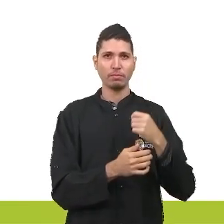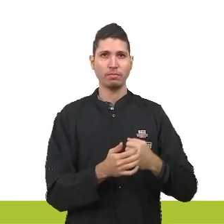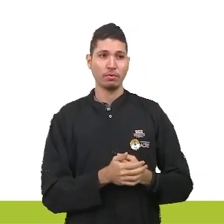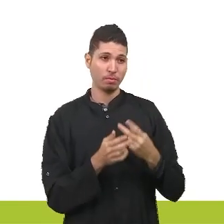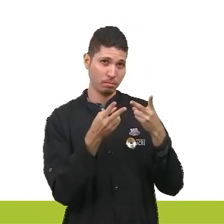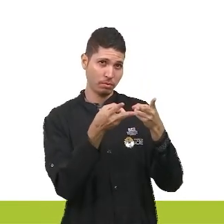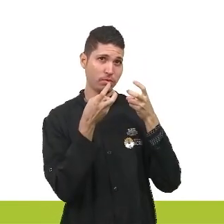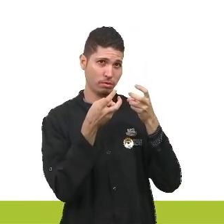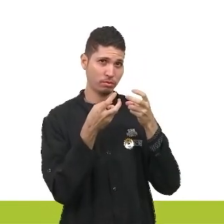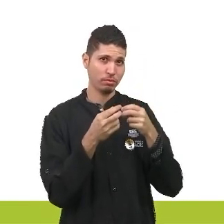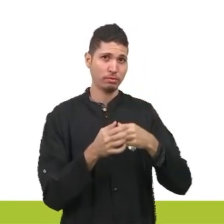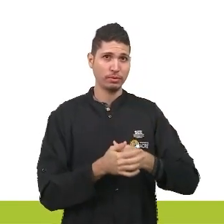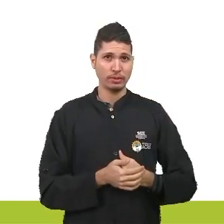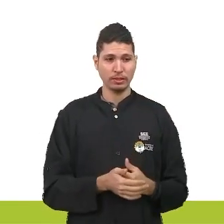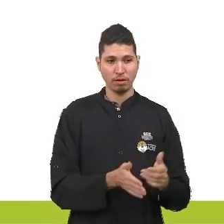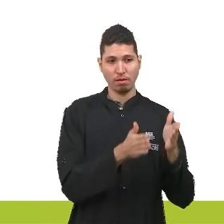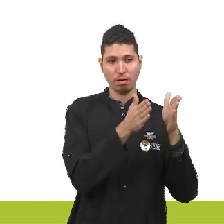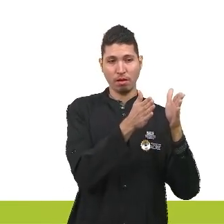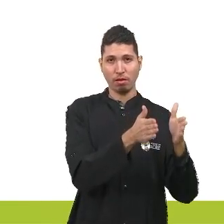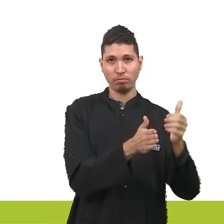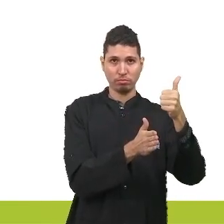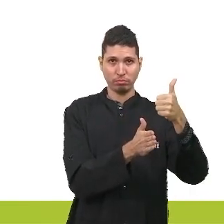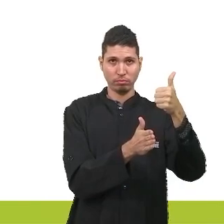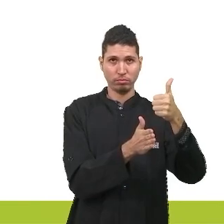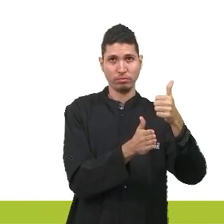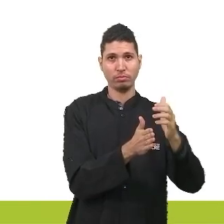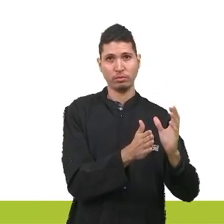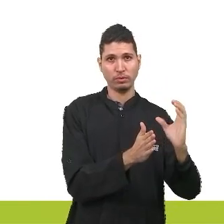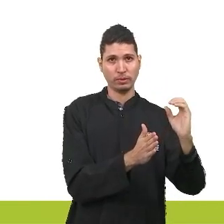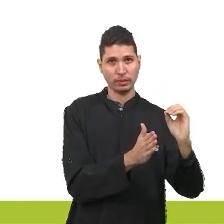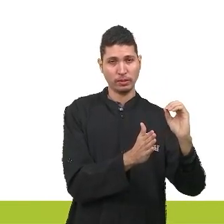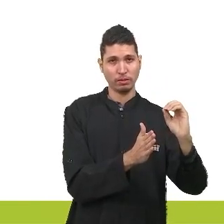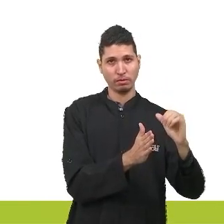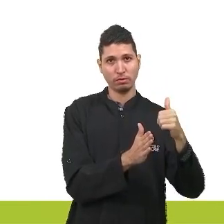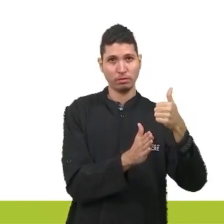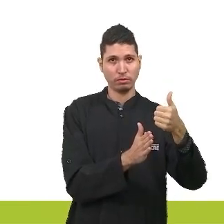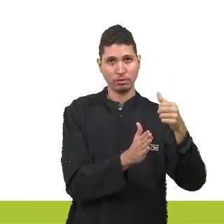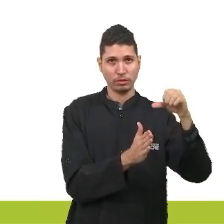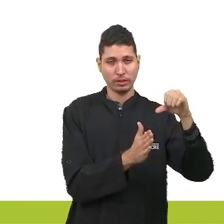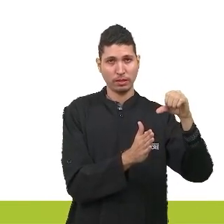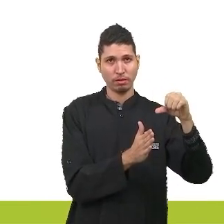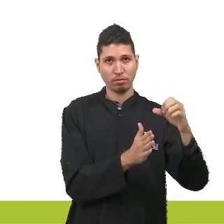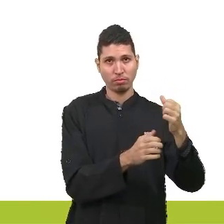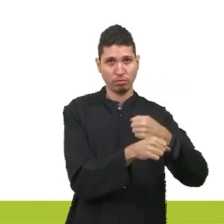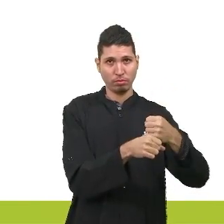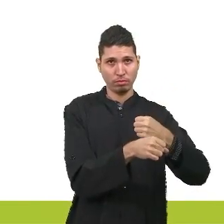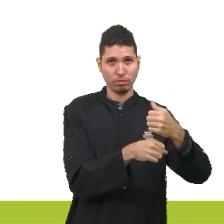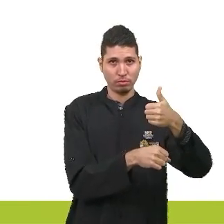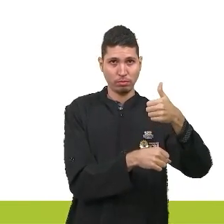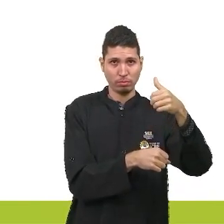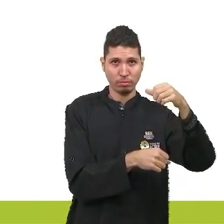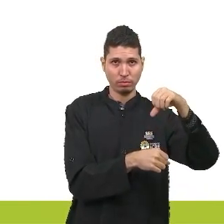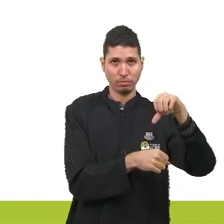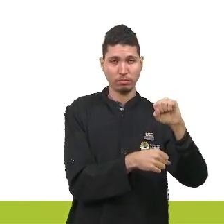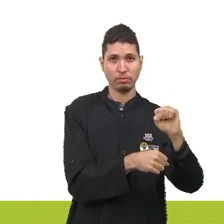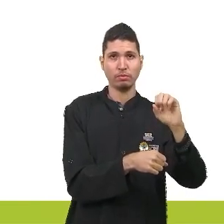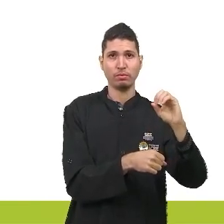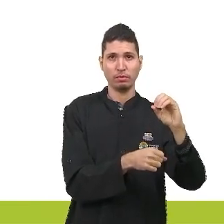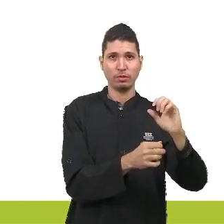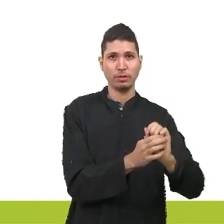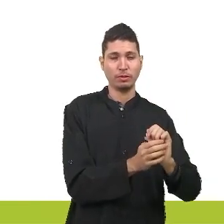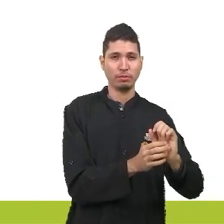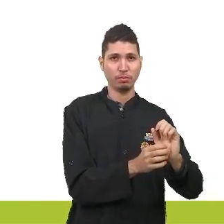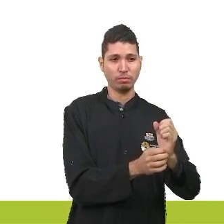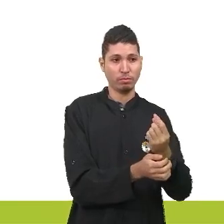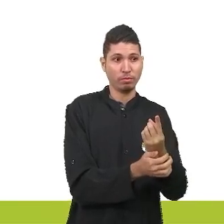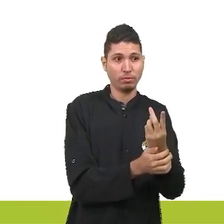percebo aí que nessa primeira fase, de 0 a 19 anos, em 1980, existia um maior número de pessoas.